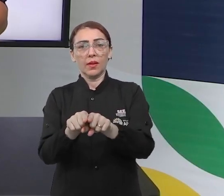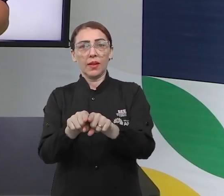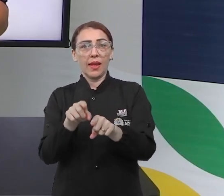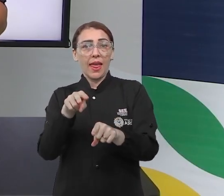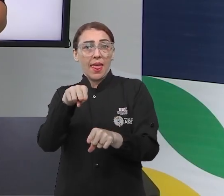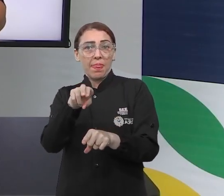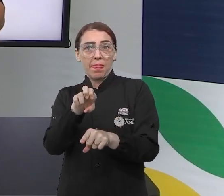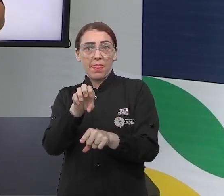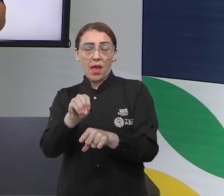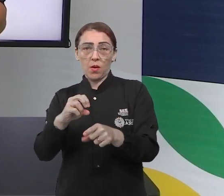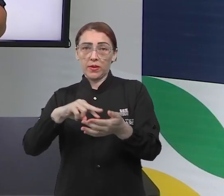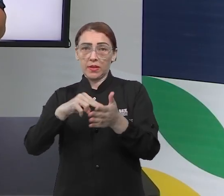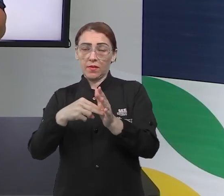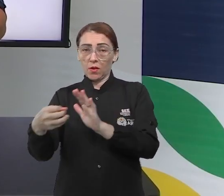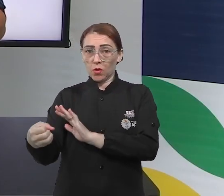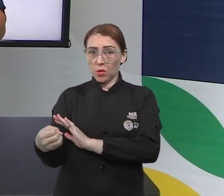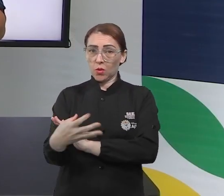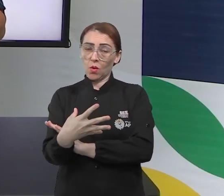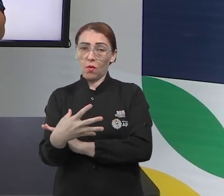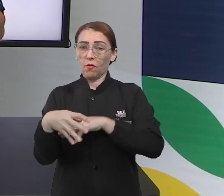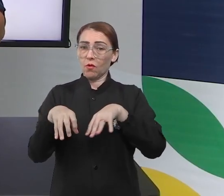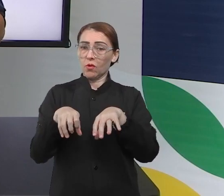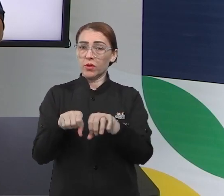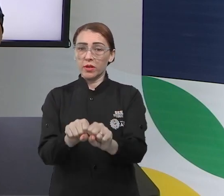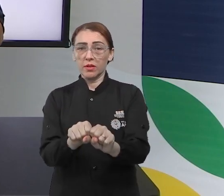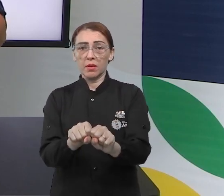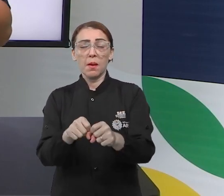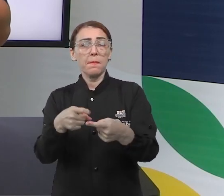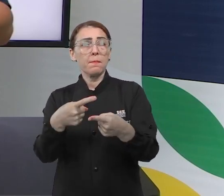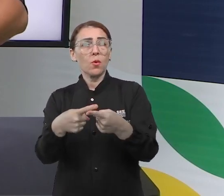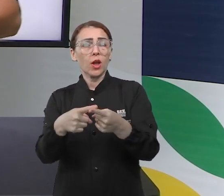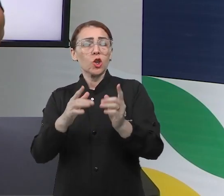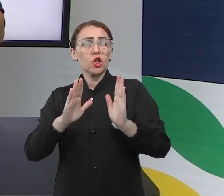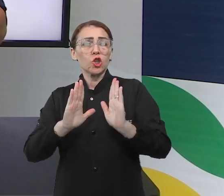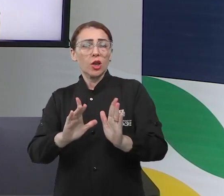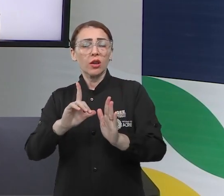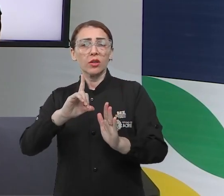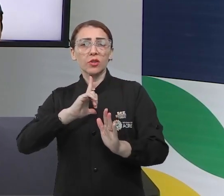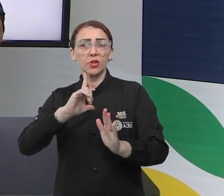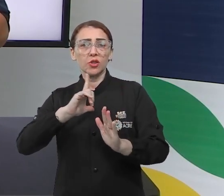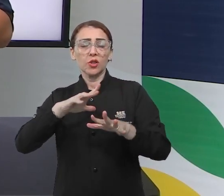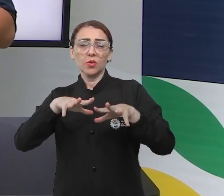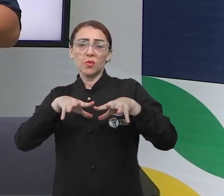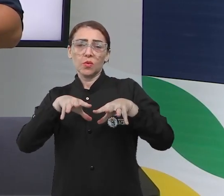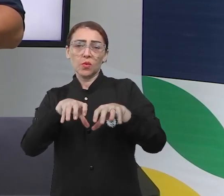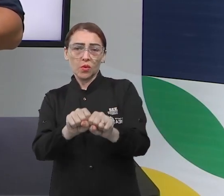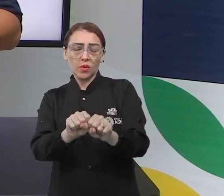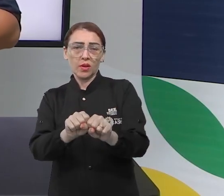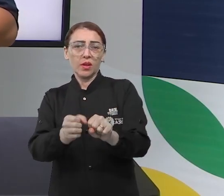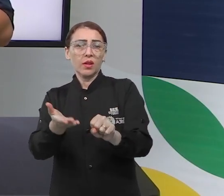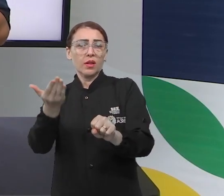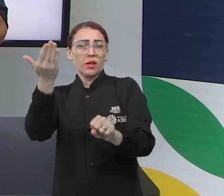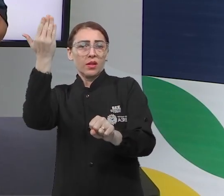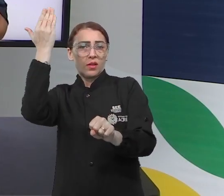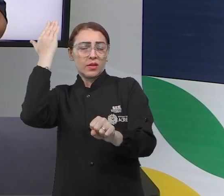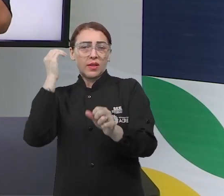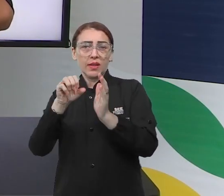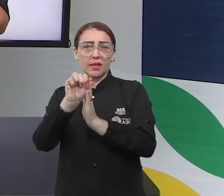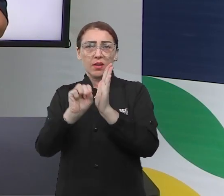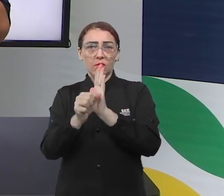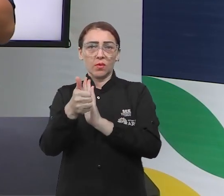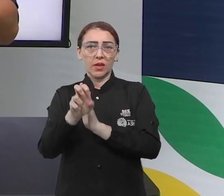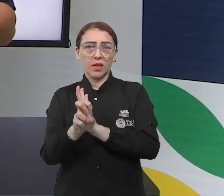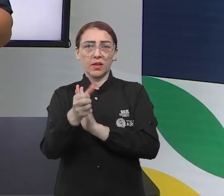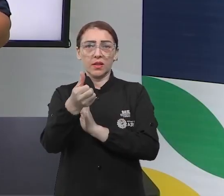neo significa novo, novo colonialismo, porque já tínhamos ali um colonialismo desde o século XV e